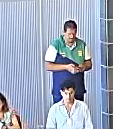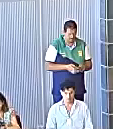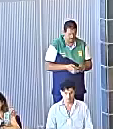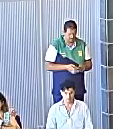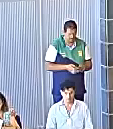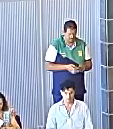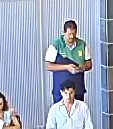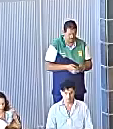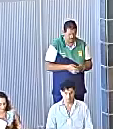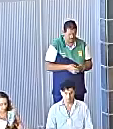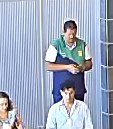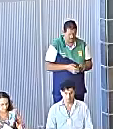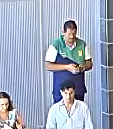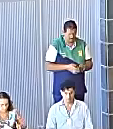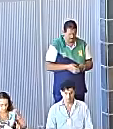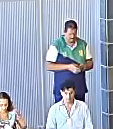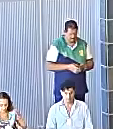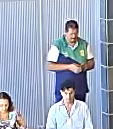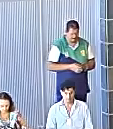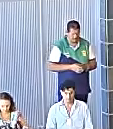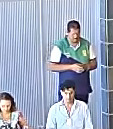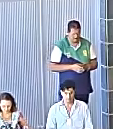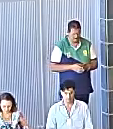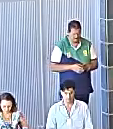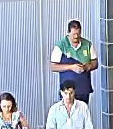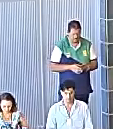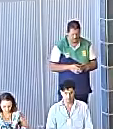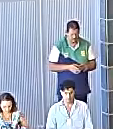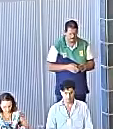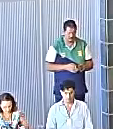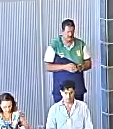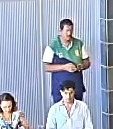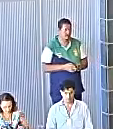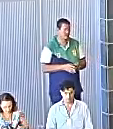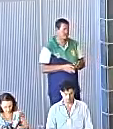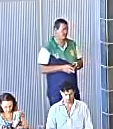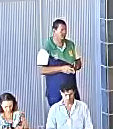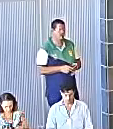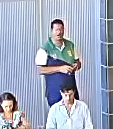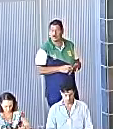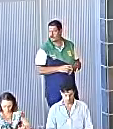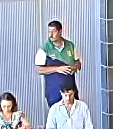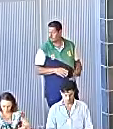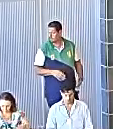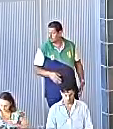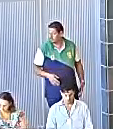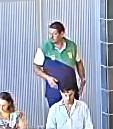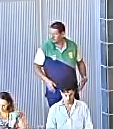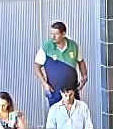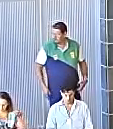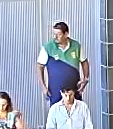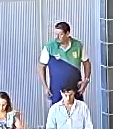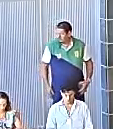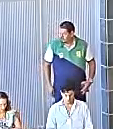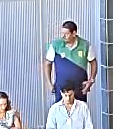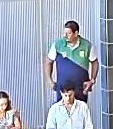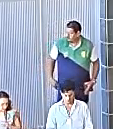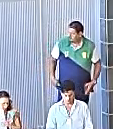teve que entrar sozinho sem ninguém carregar ele rastando dentro do ônibus isso em 2014 por que em